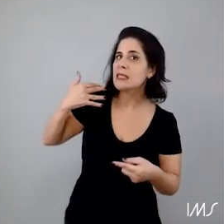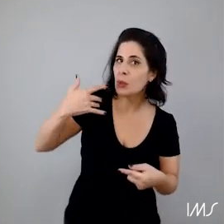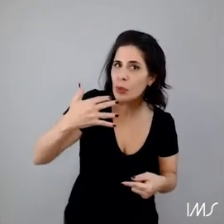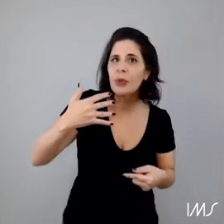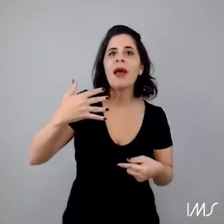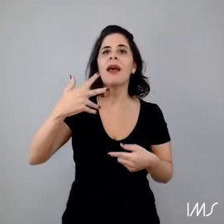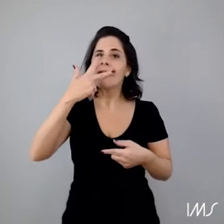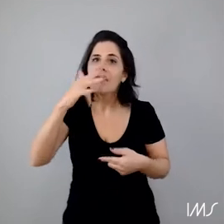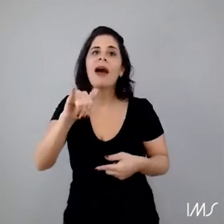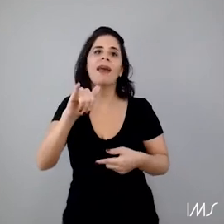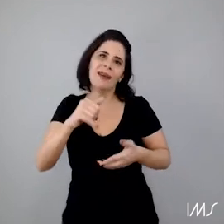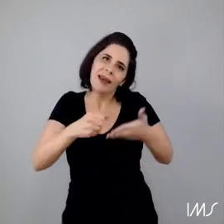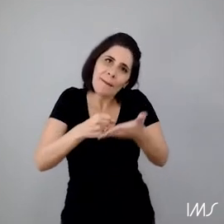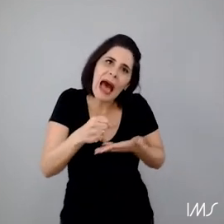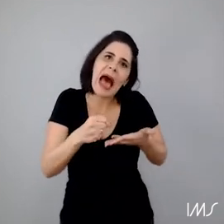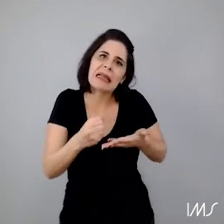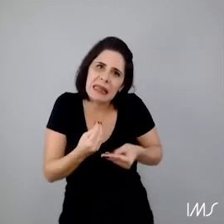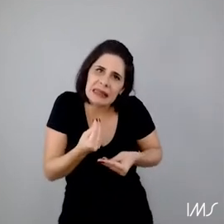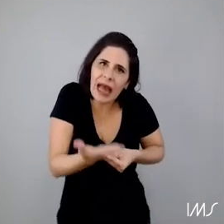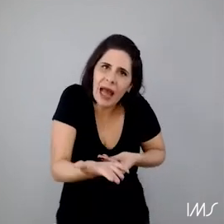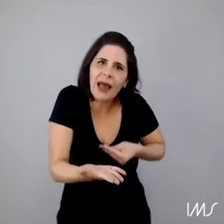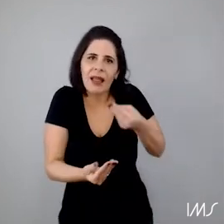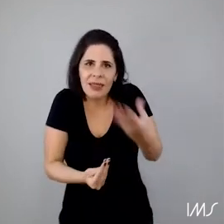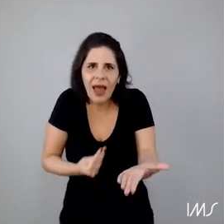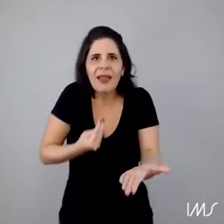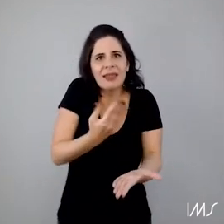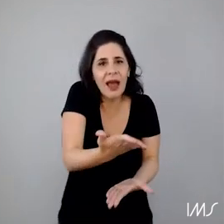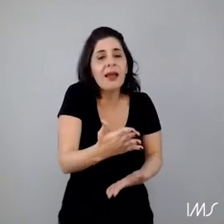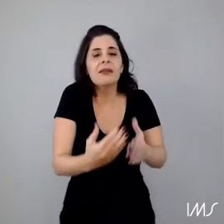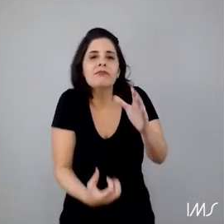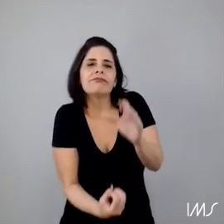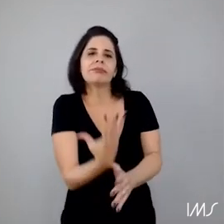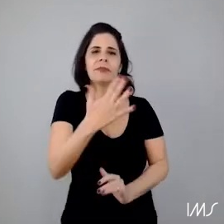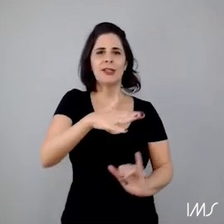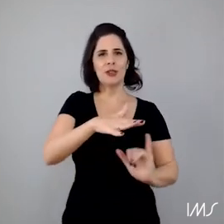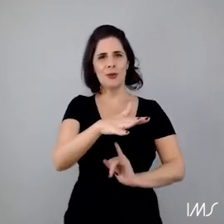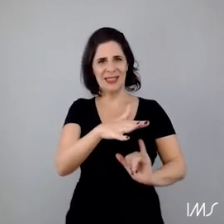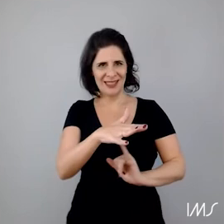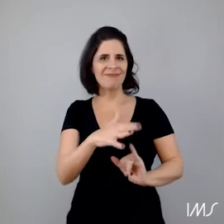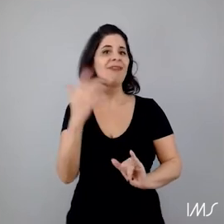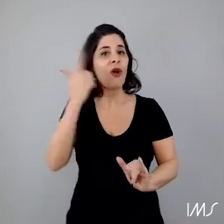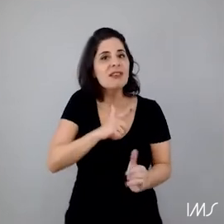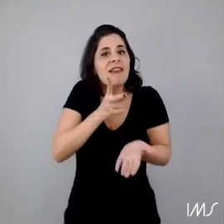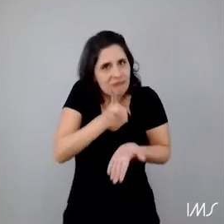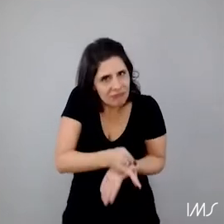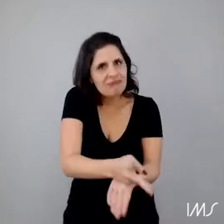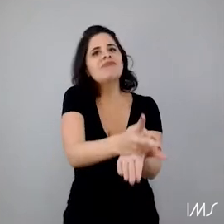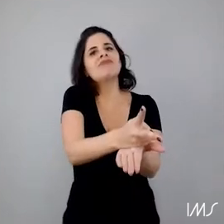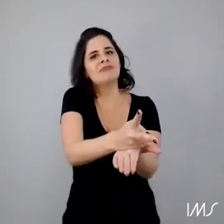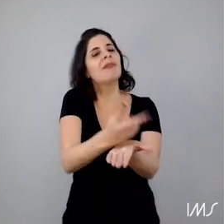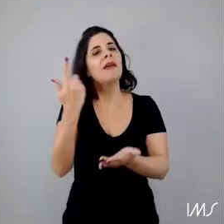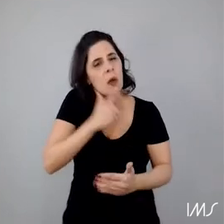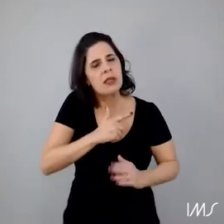que, dessa forma, permite a construção e a recuperação, né, quer dizer, dessa história